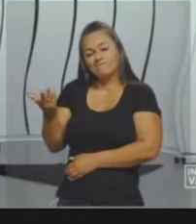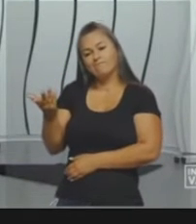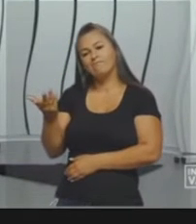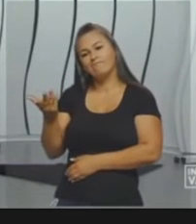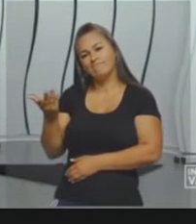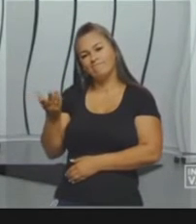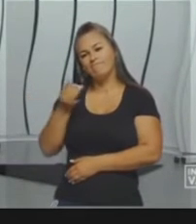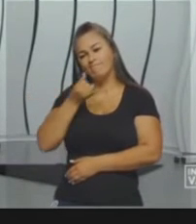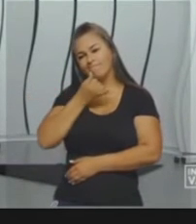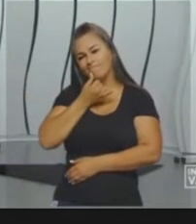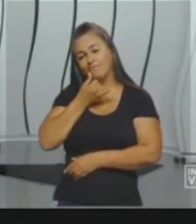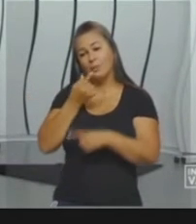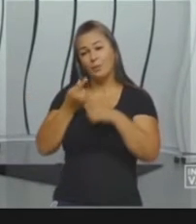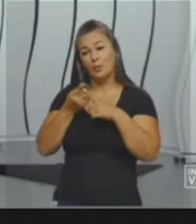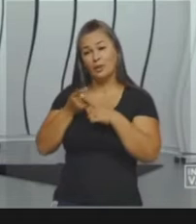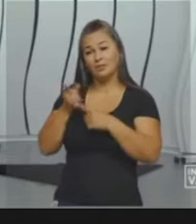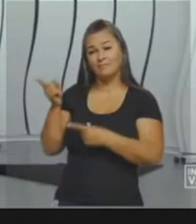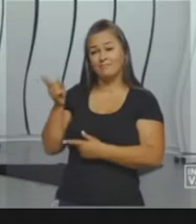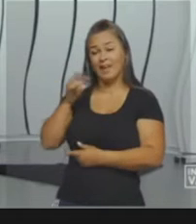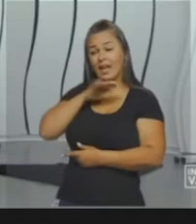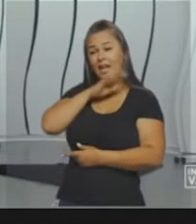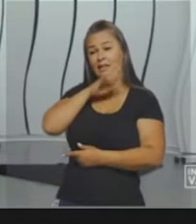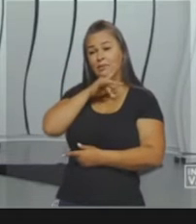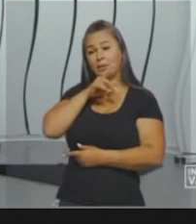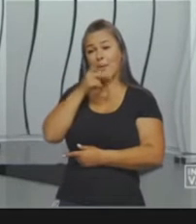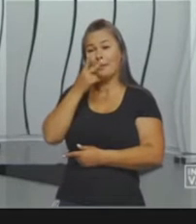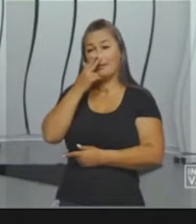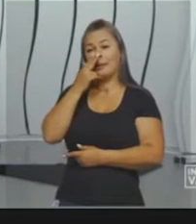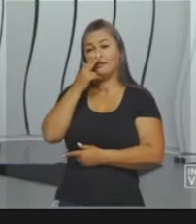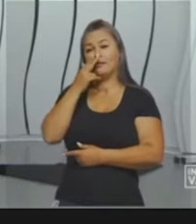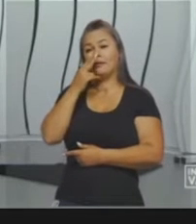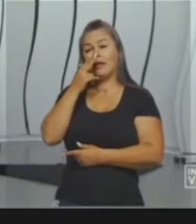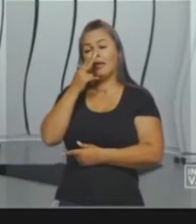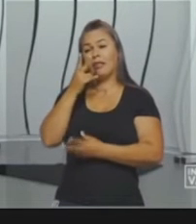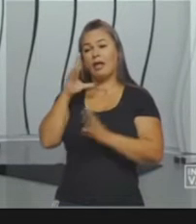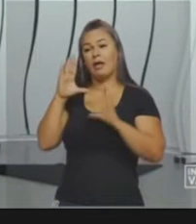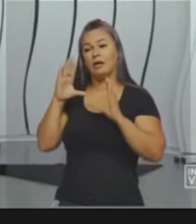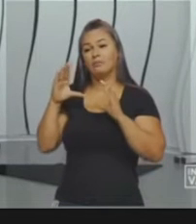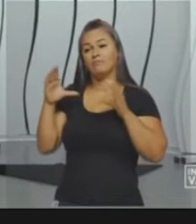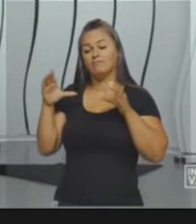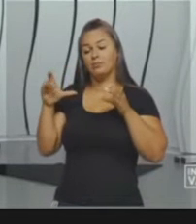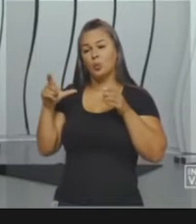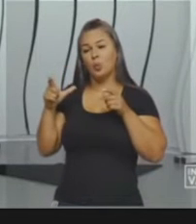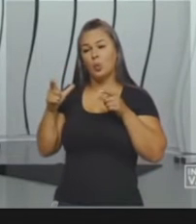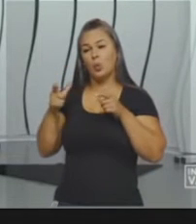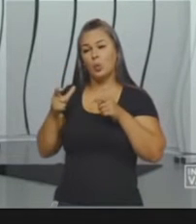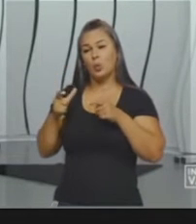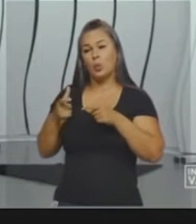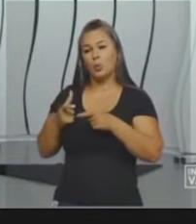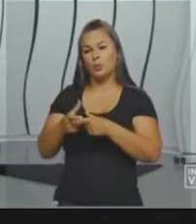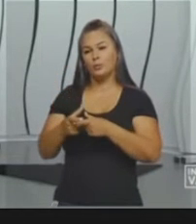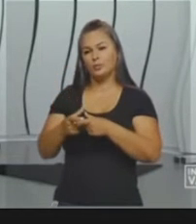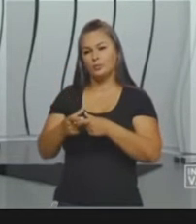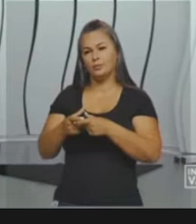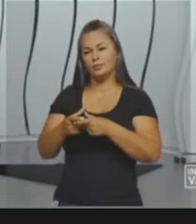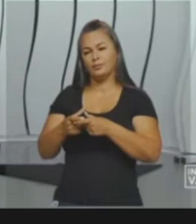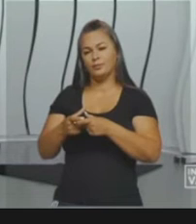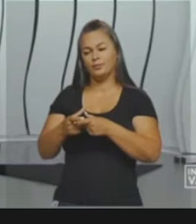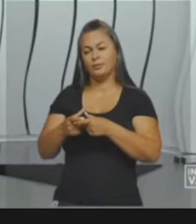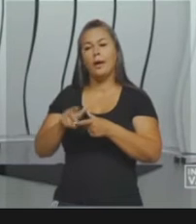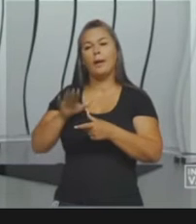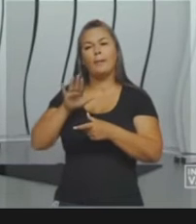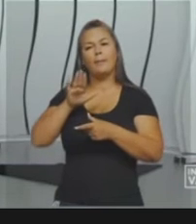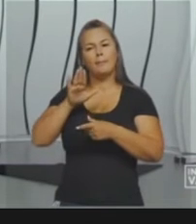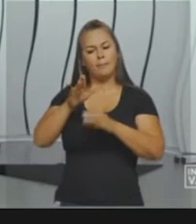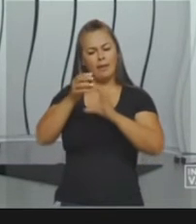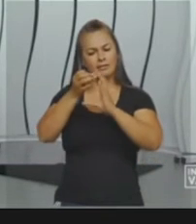onças no Brasil, né? Principalmente no Pantanal, mas é um animal magnífico. Então, são seres pluricelulares, formados de